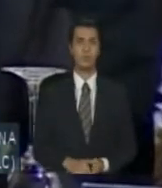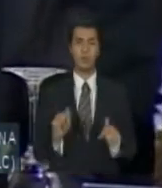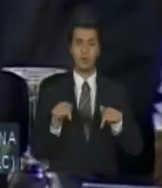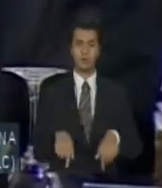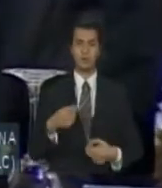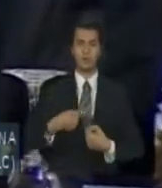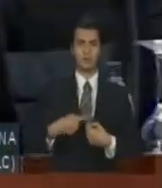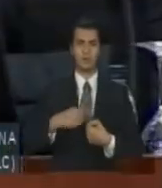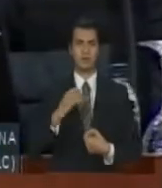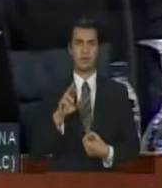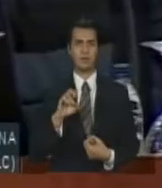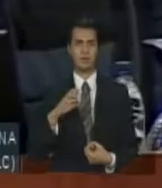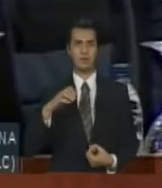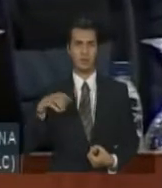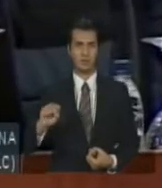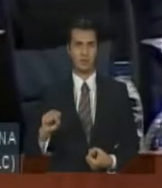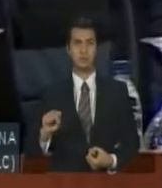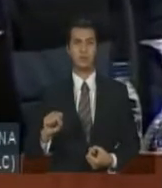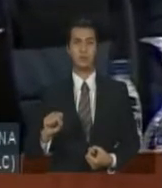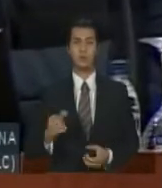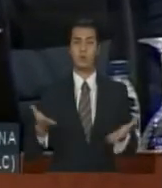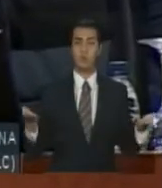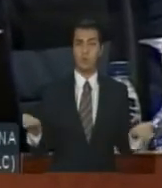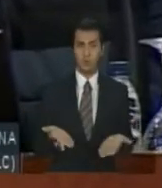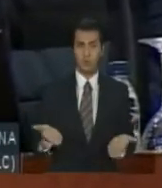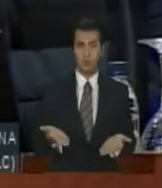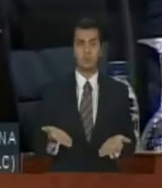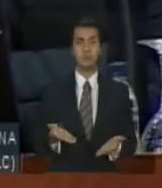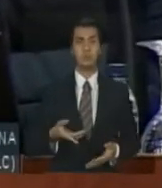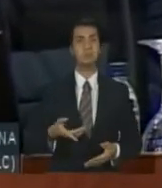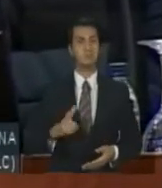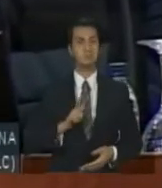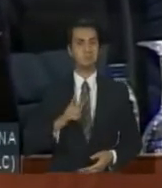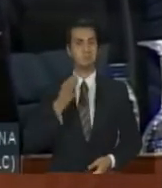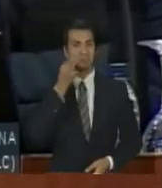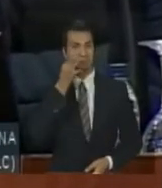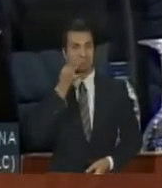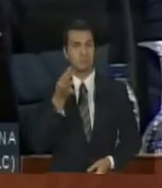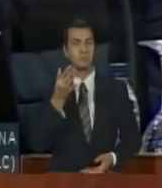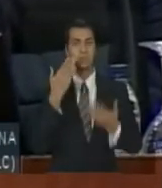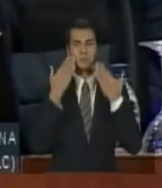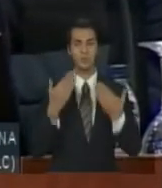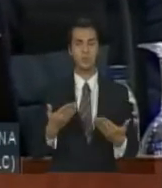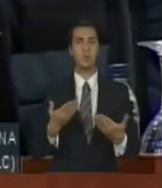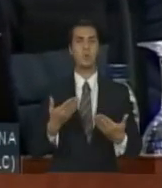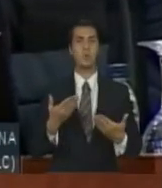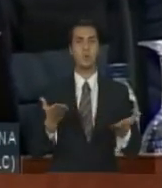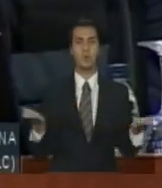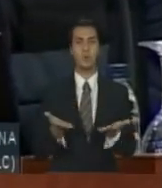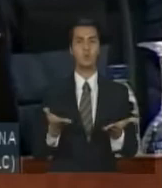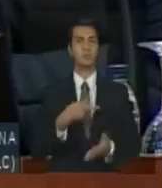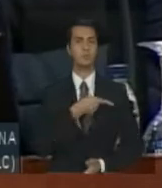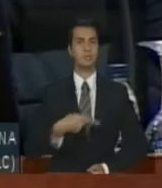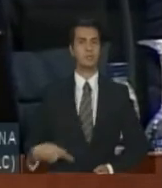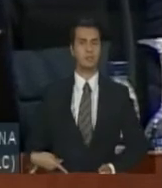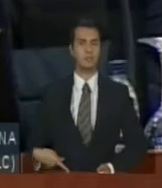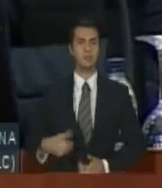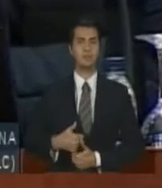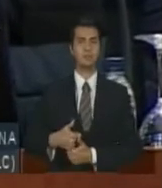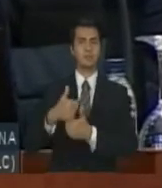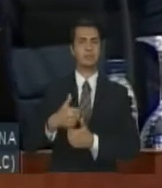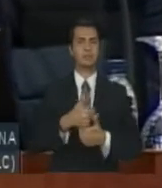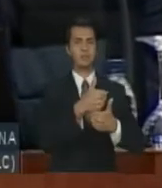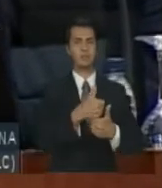hoje líderes de nações que dão realidade em seus países aos sonhos